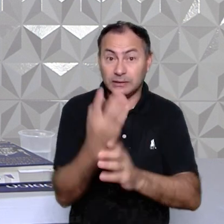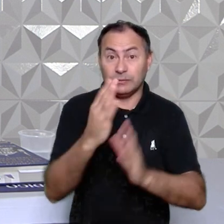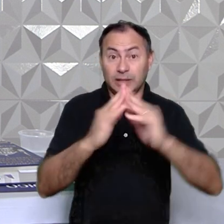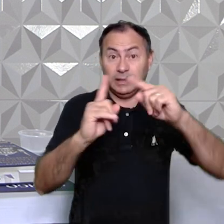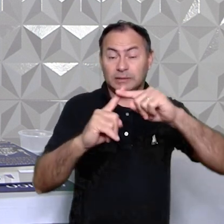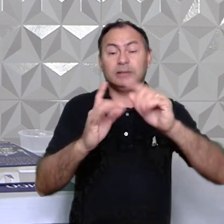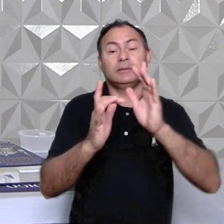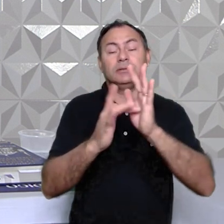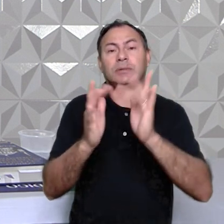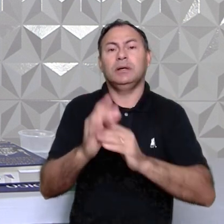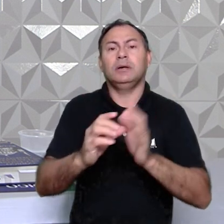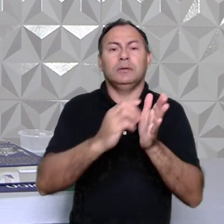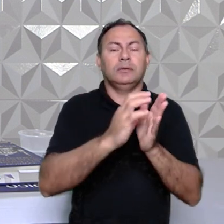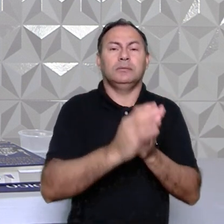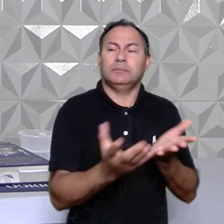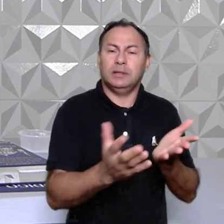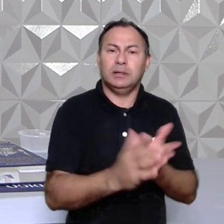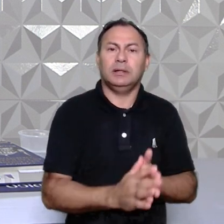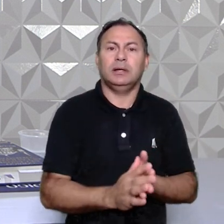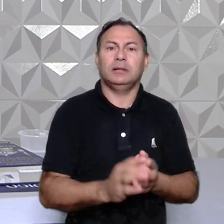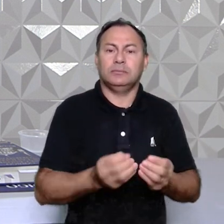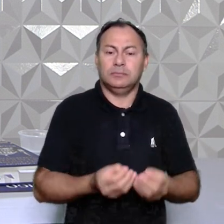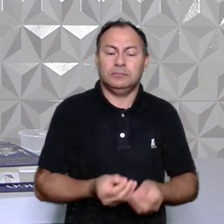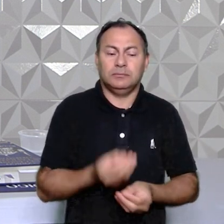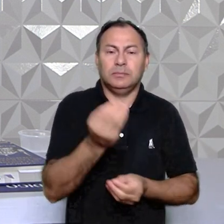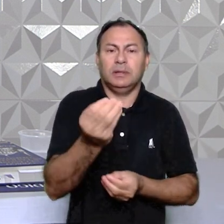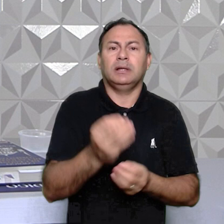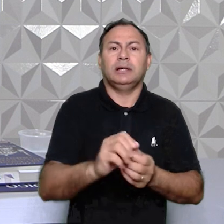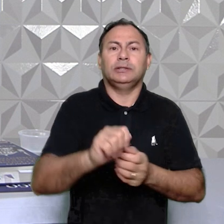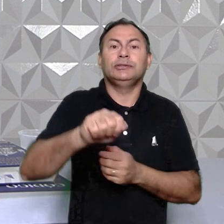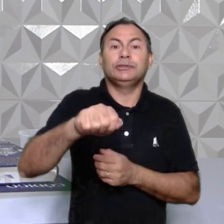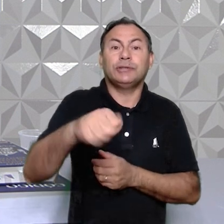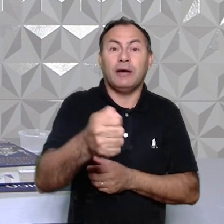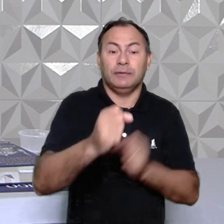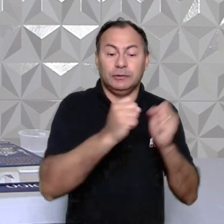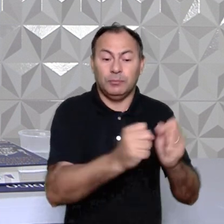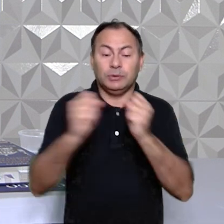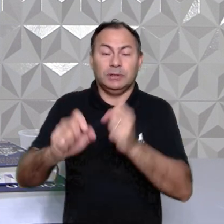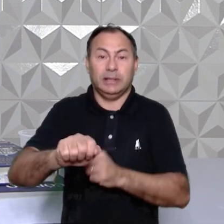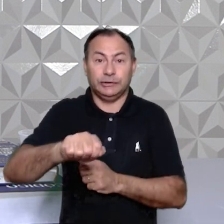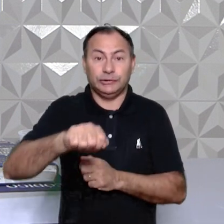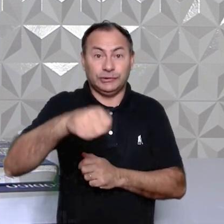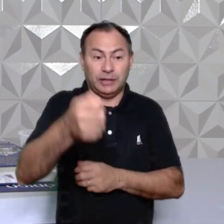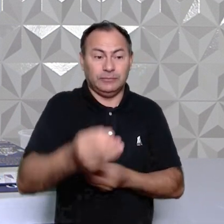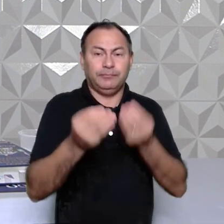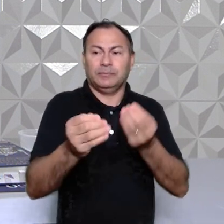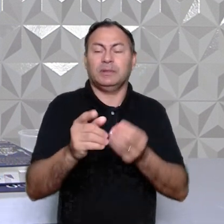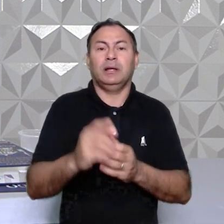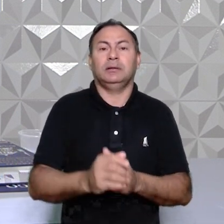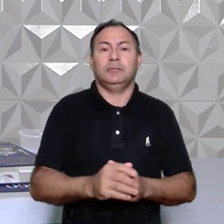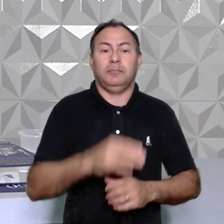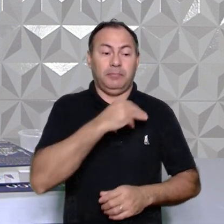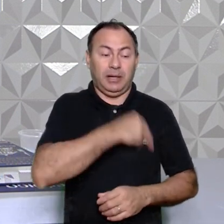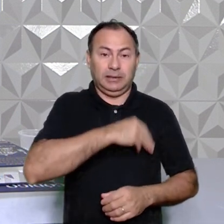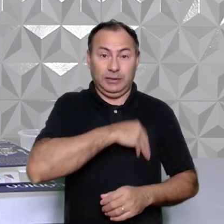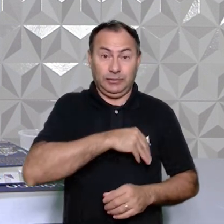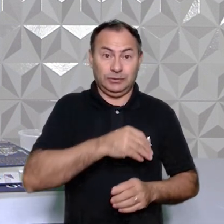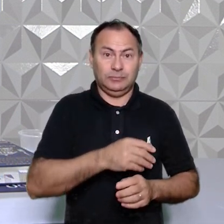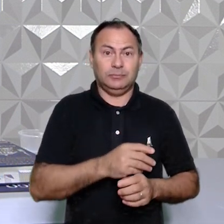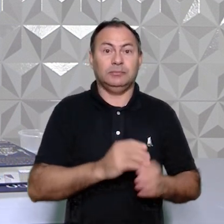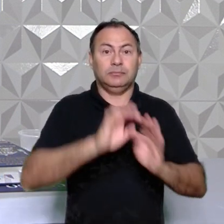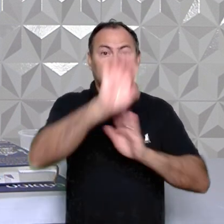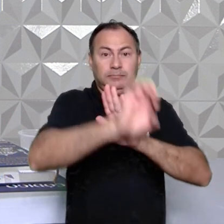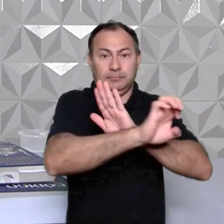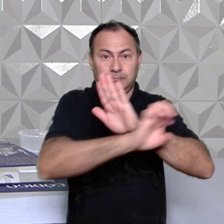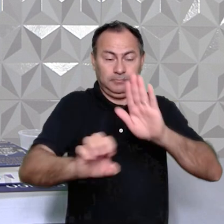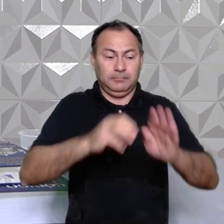né? É na passagem da transmissão das chaves, do poder das chaves. Lá, o